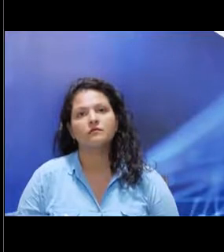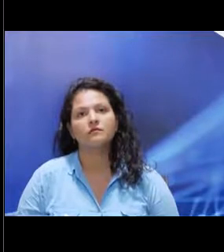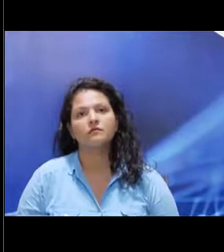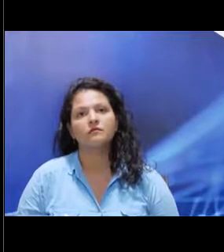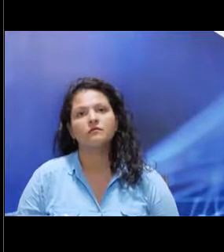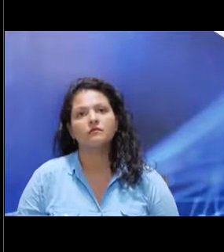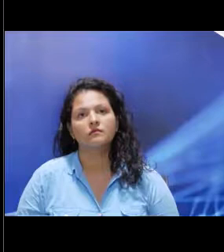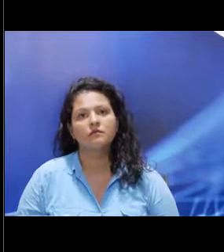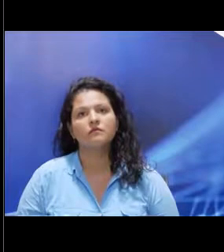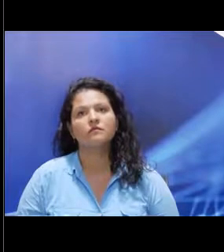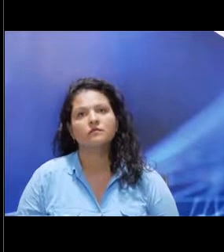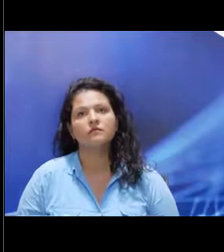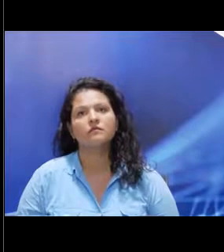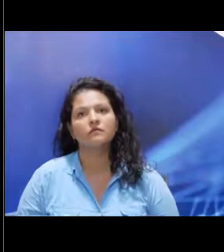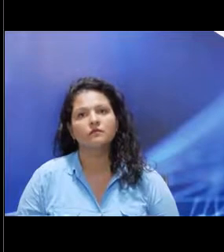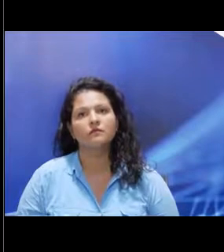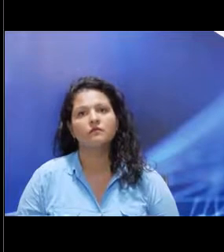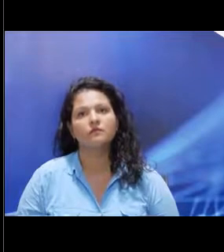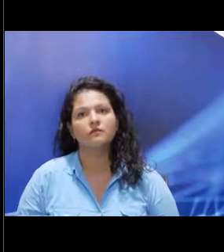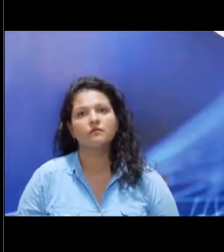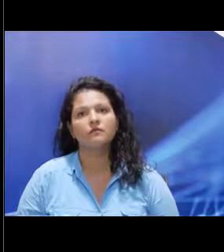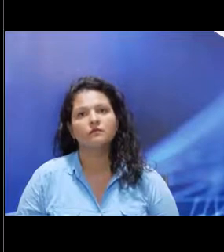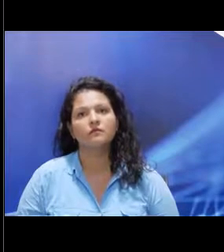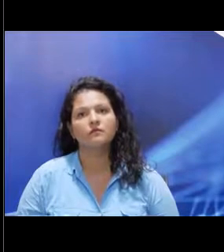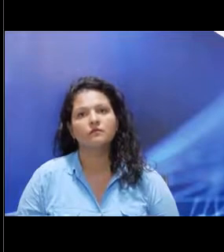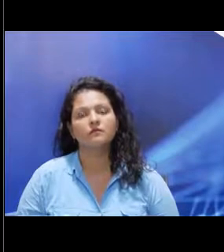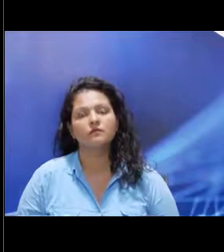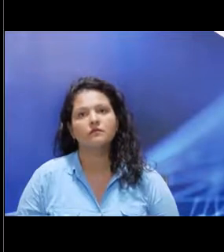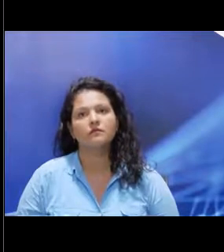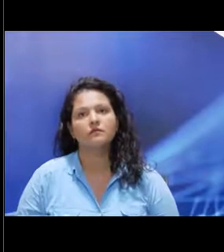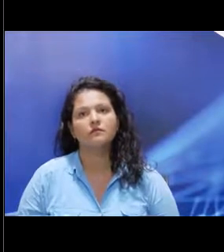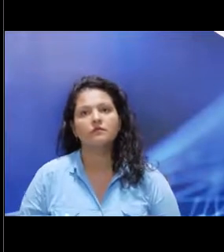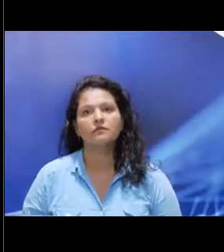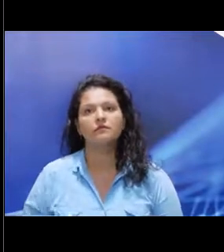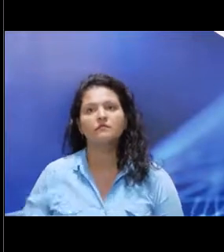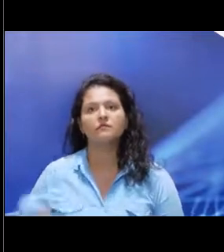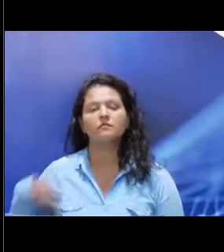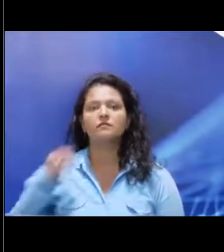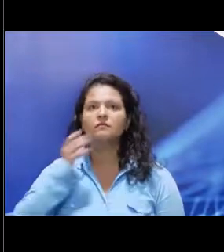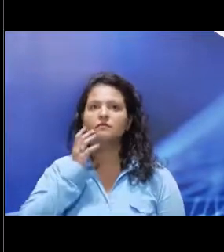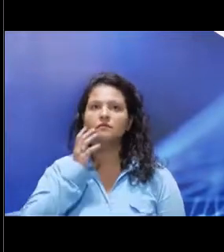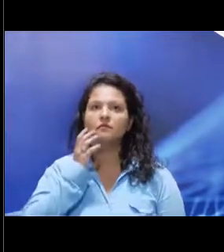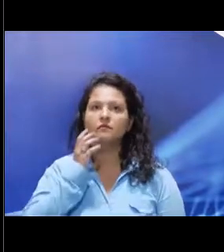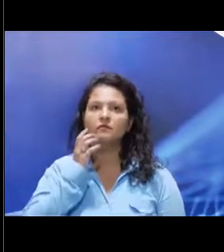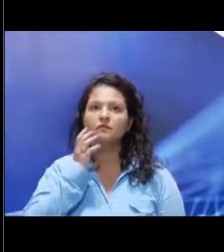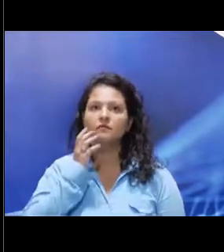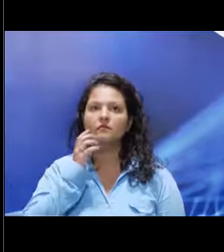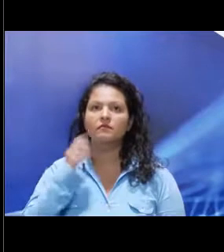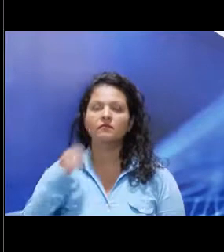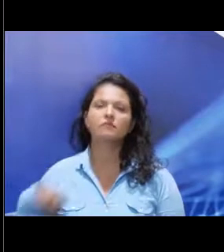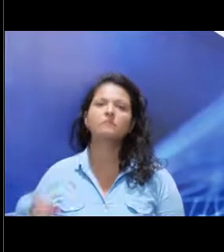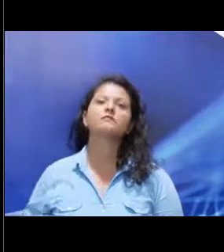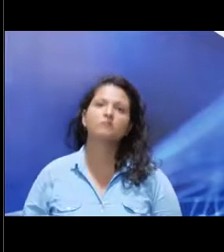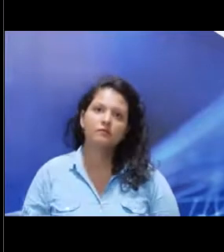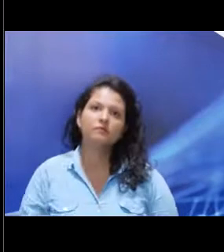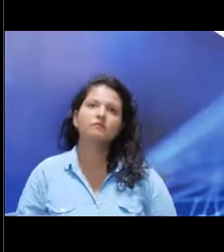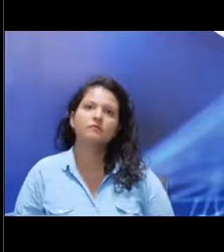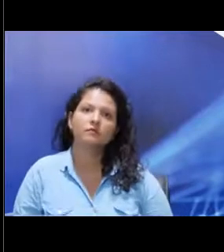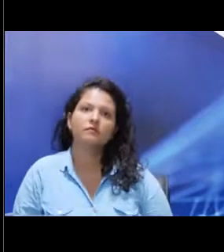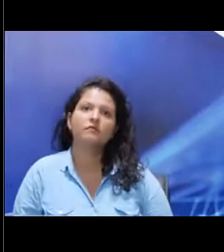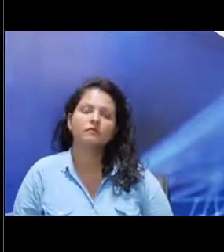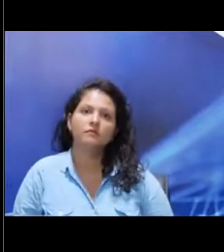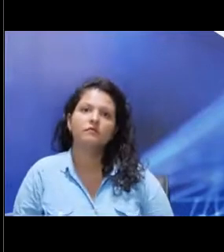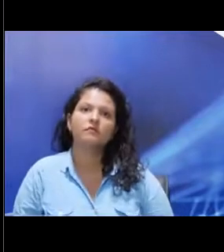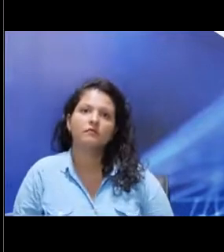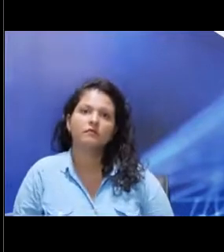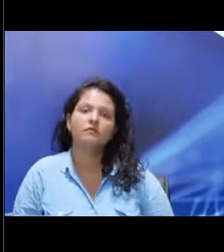carboidratos solúveis, eles vão estar aqui dentro desse grão. Se eu não quebro isso, a bactéria não consegue. Né? E esse grão também que